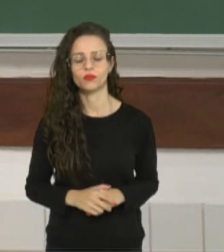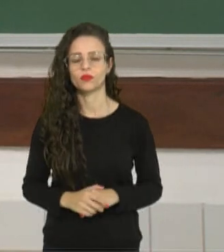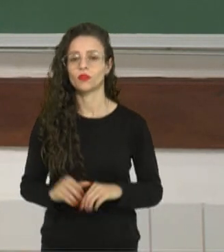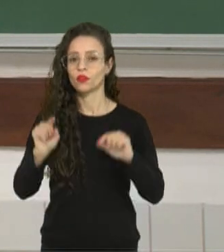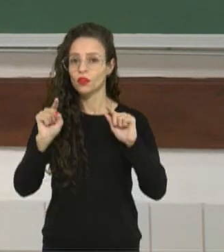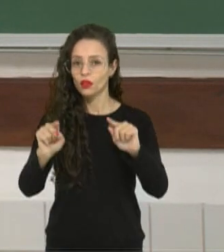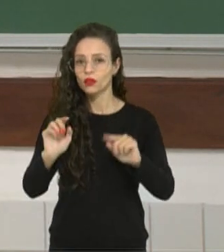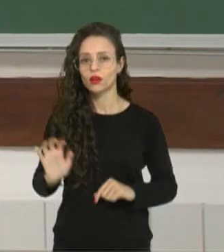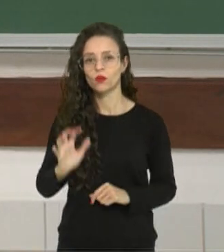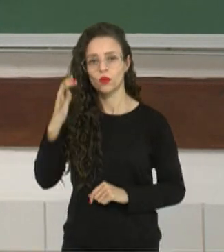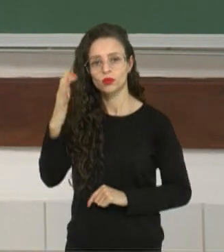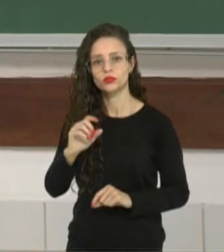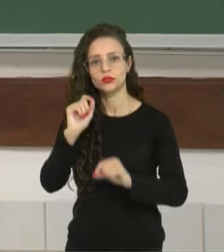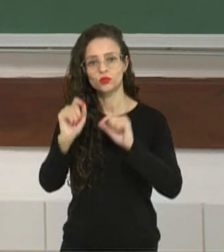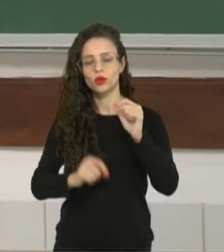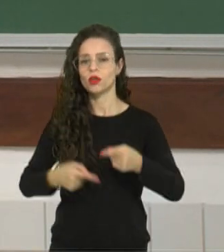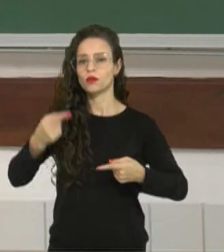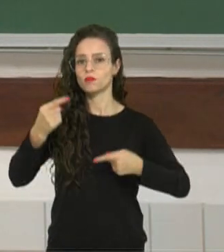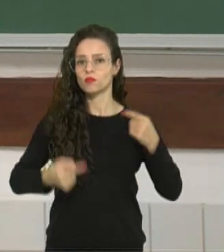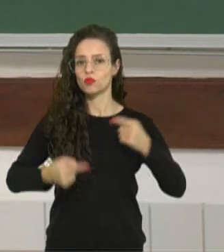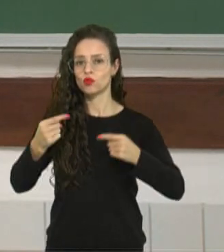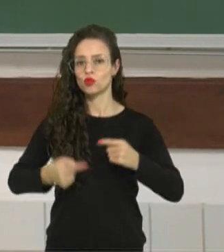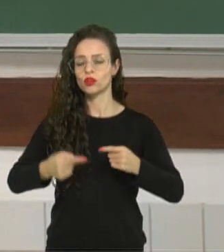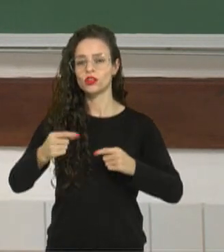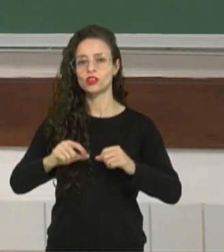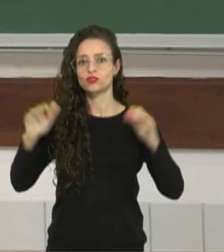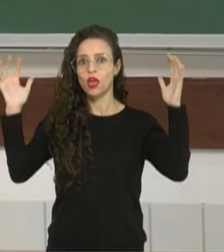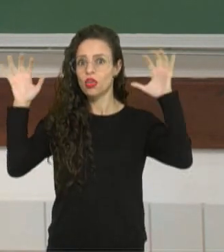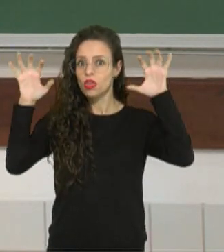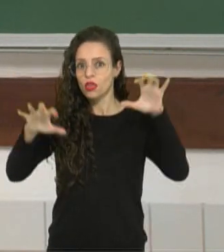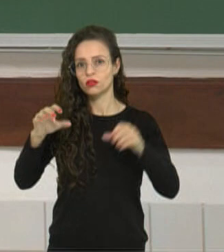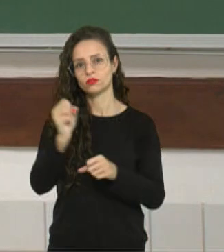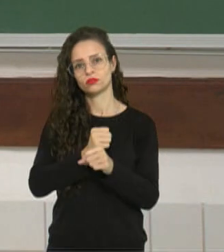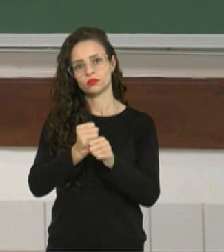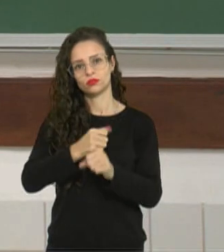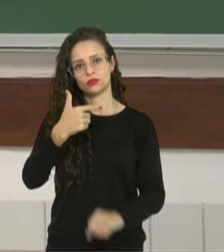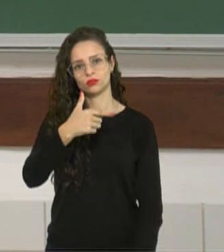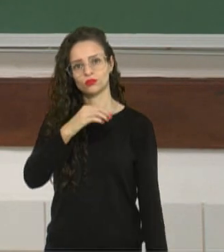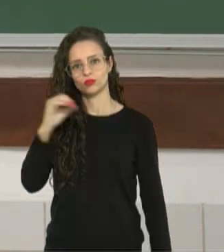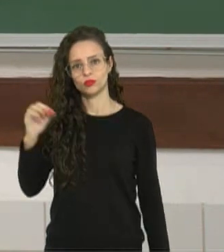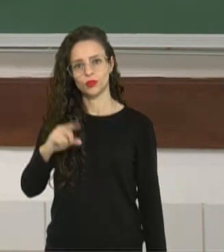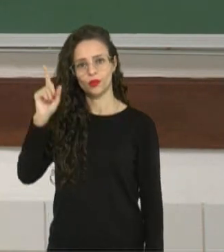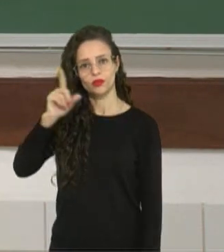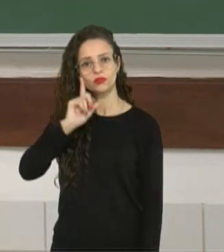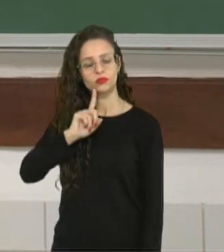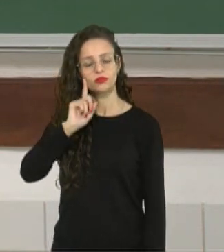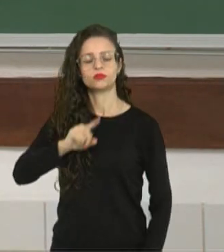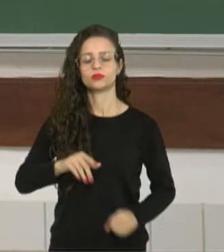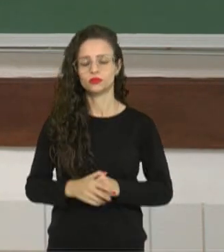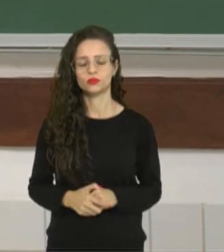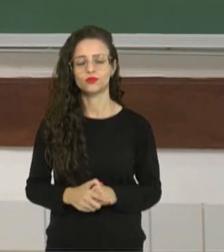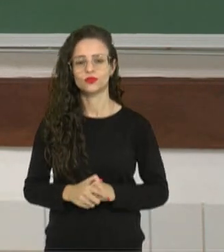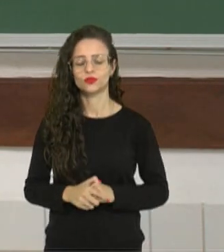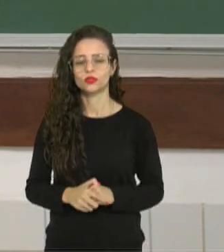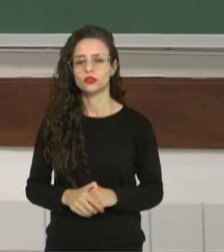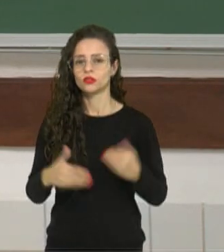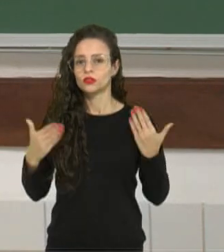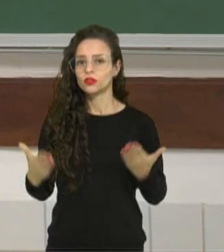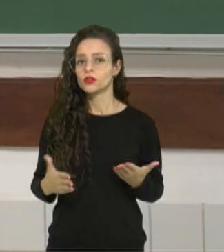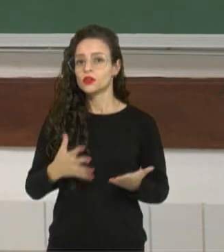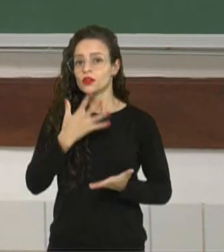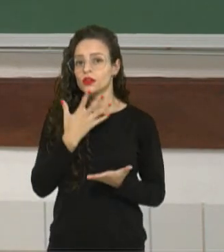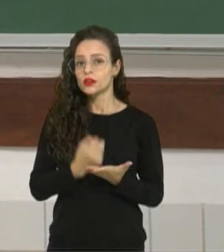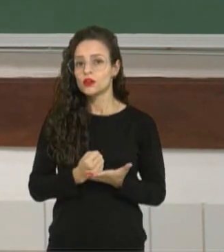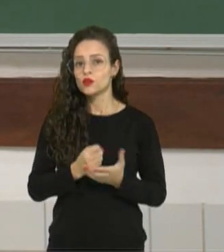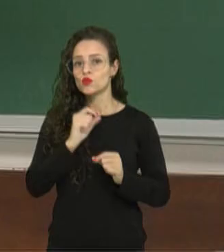foi isso que moldou a política do terror lá nos anos 2000 dos Estados Unidos. Então, e olha só,